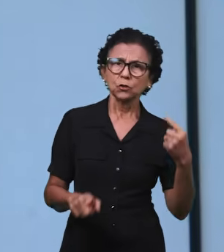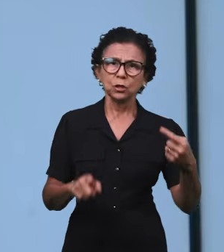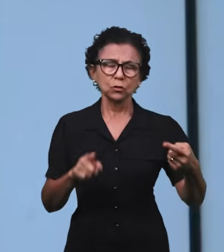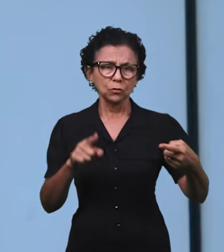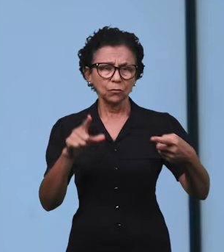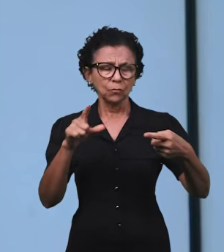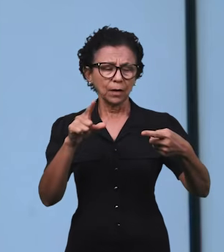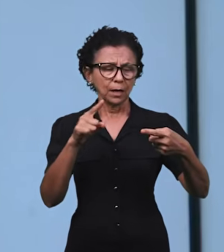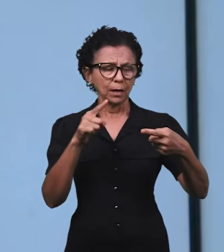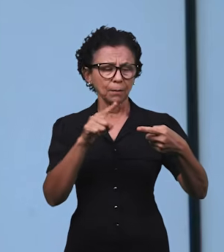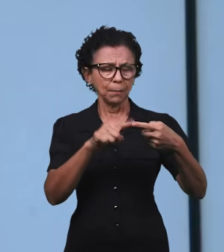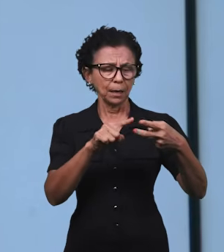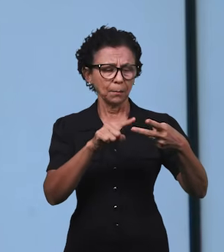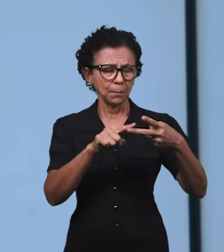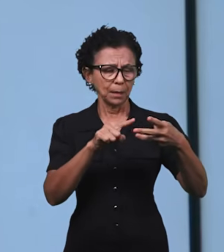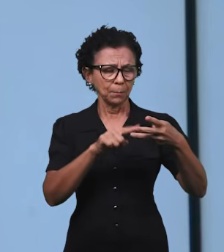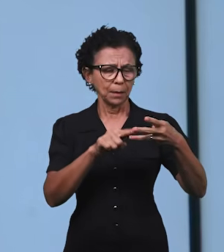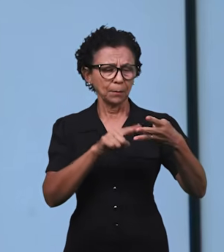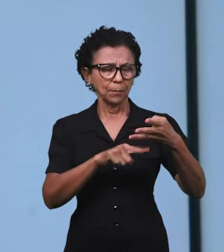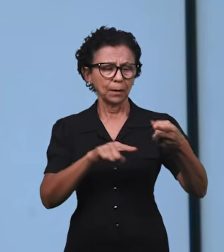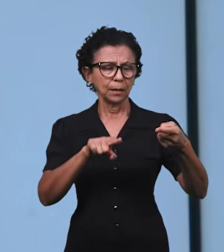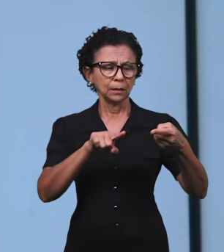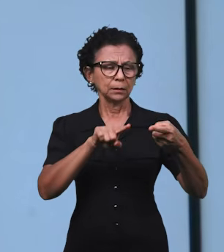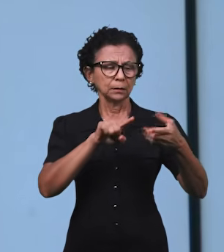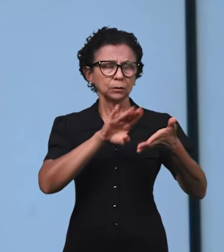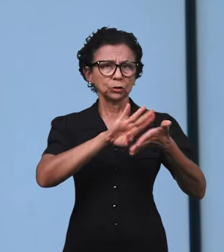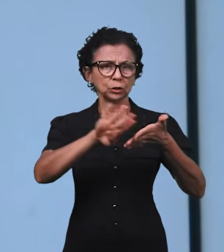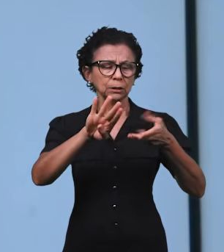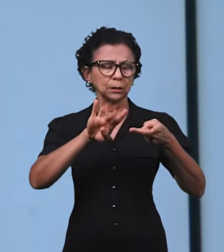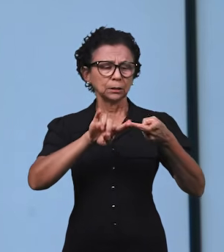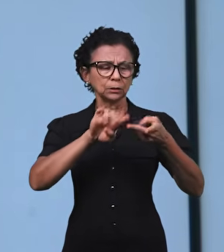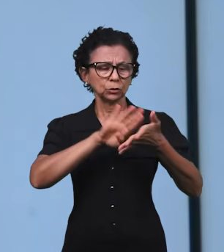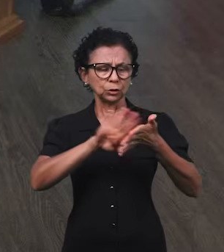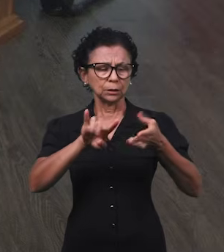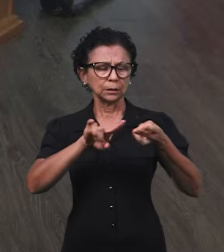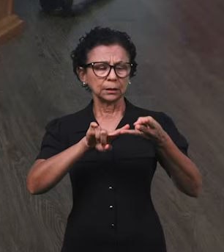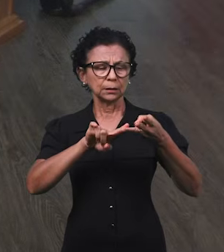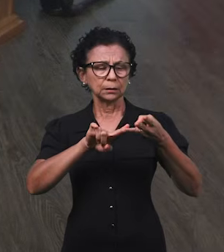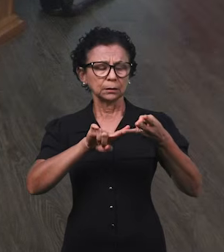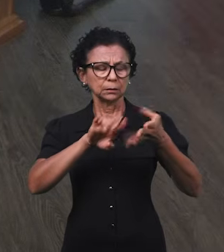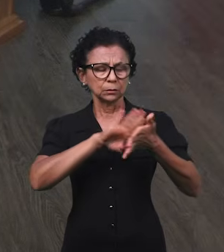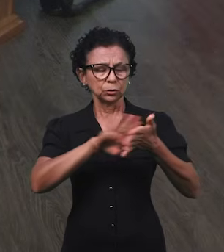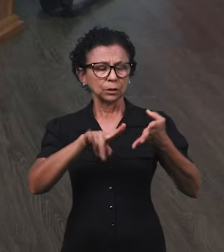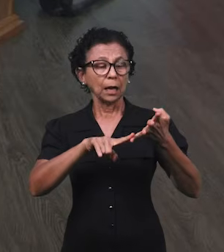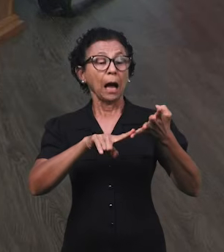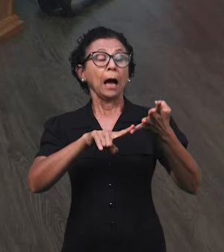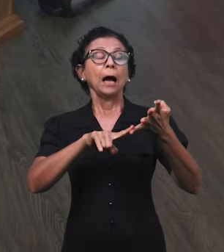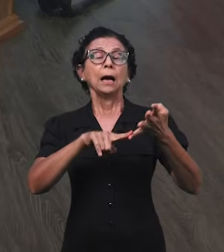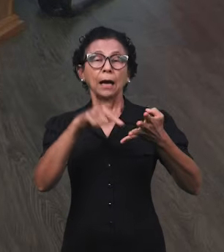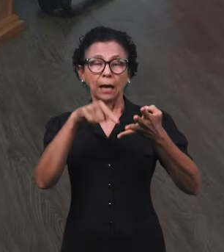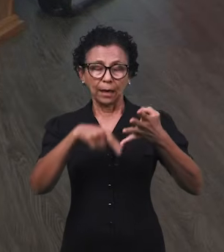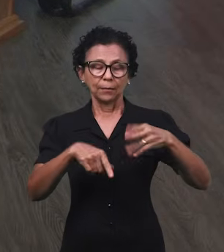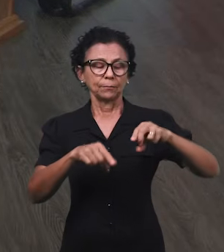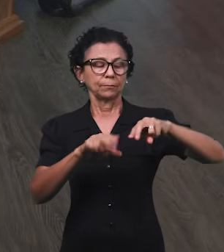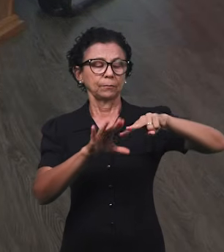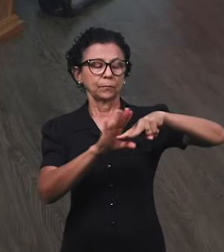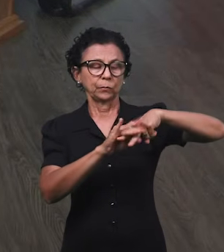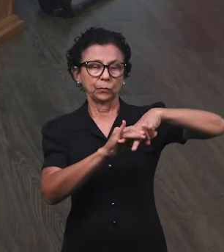demais causas que podem se confundir com a fibromialgia. Perfeito. Doutora